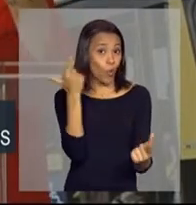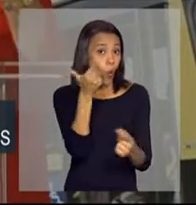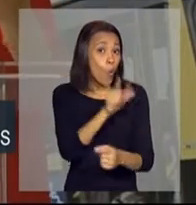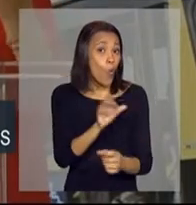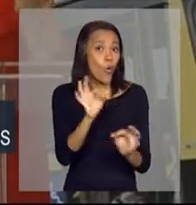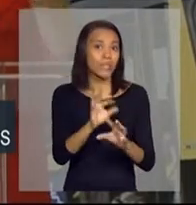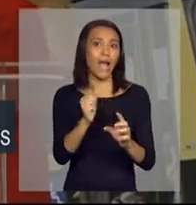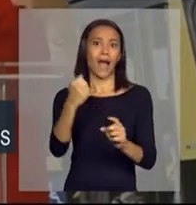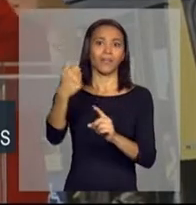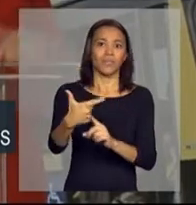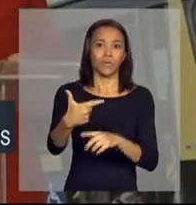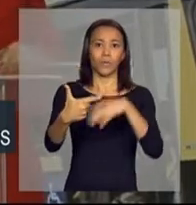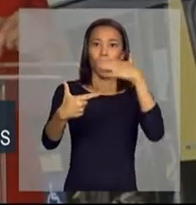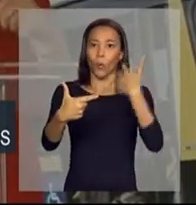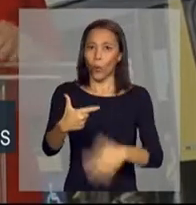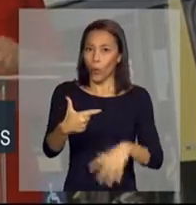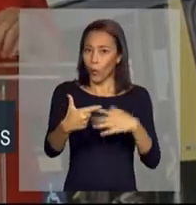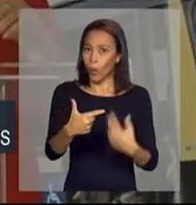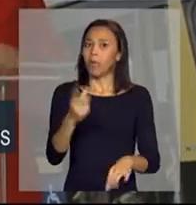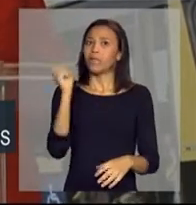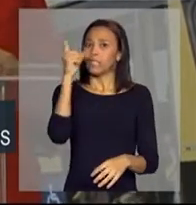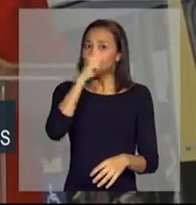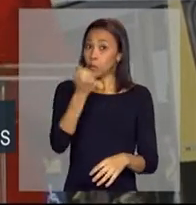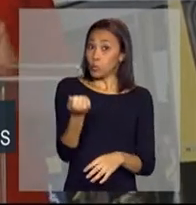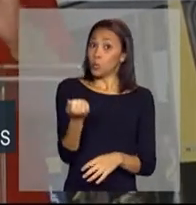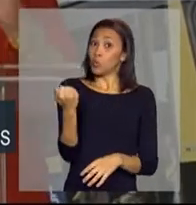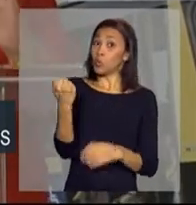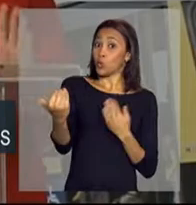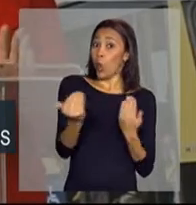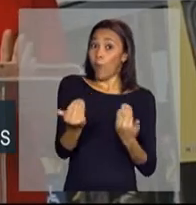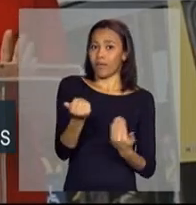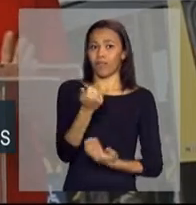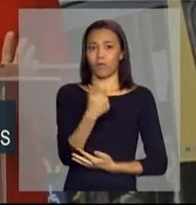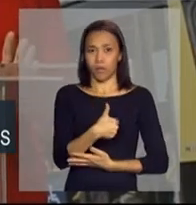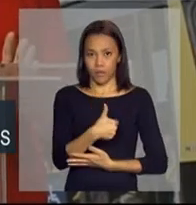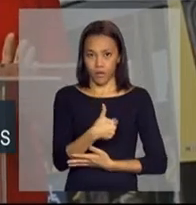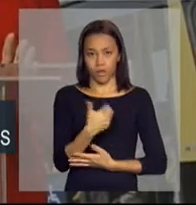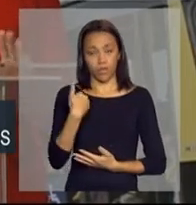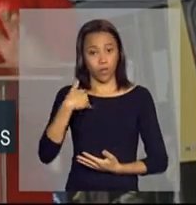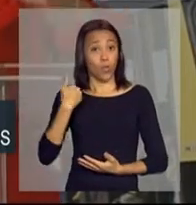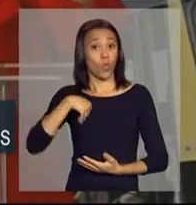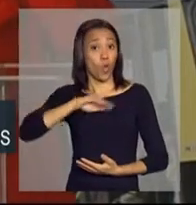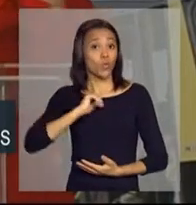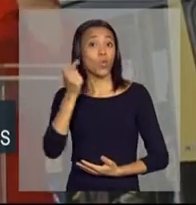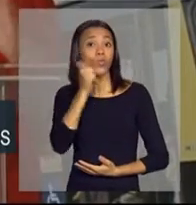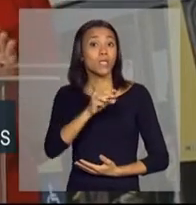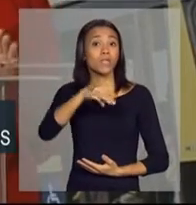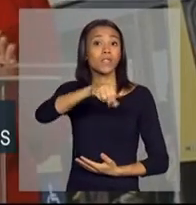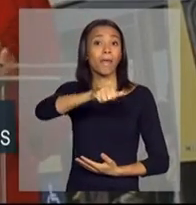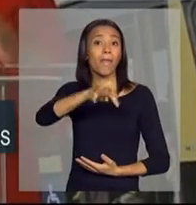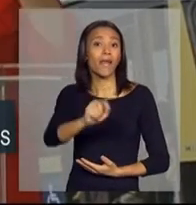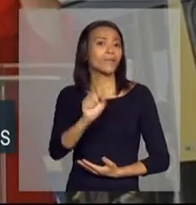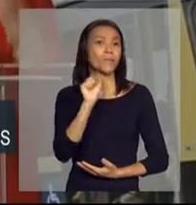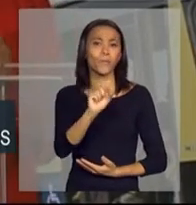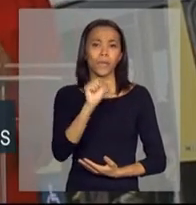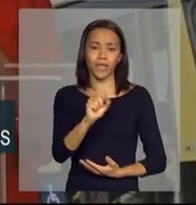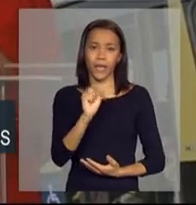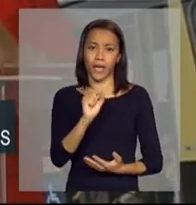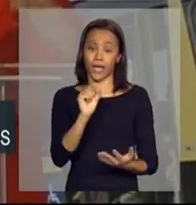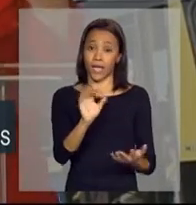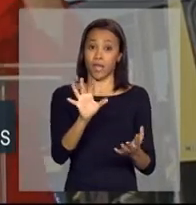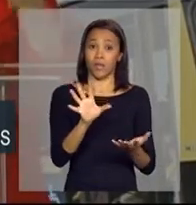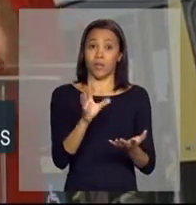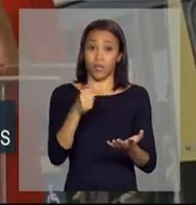segunda é muito mais complexa do que a primeira. A meta que nós cumprimos foi retirar do